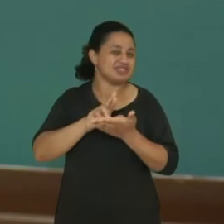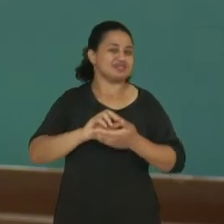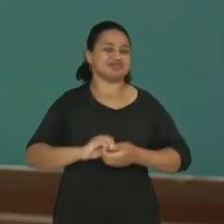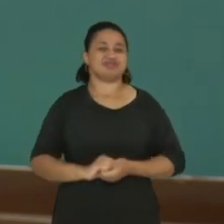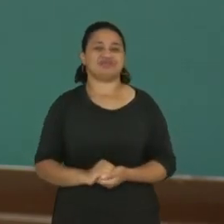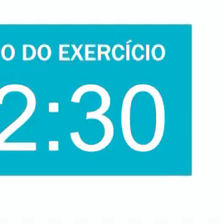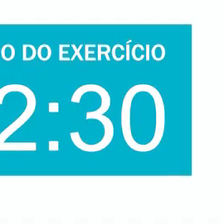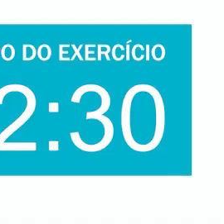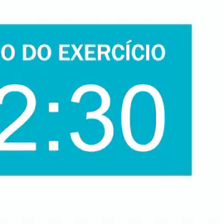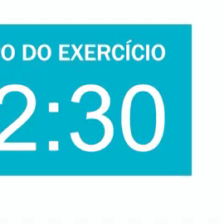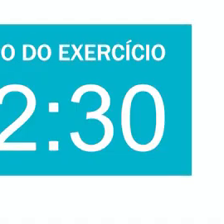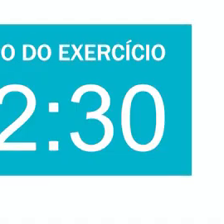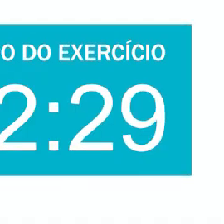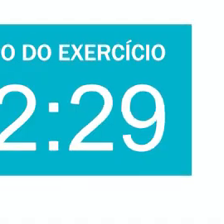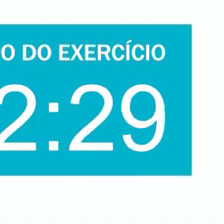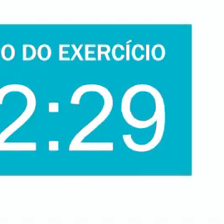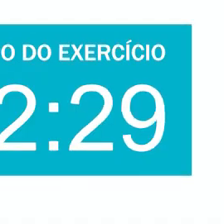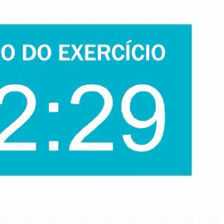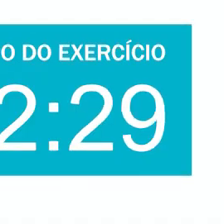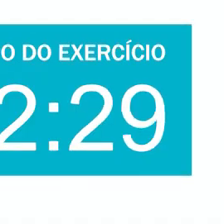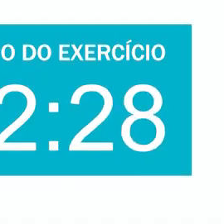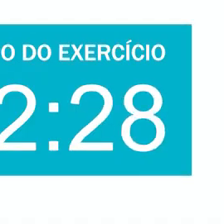lá?